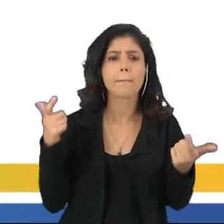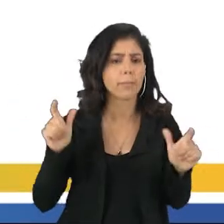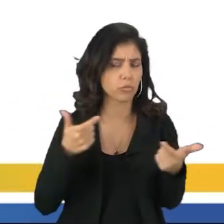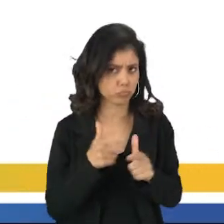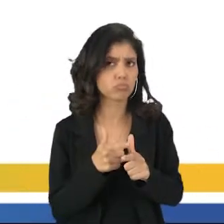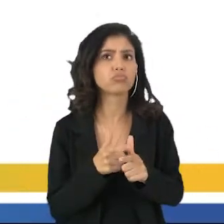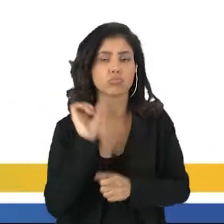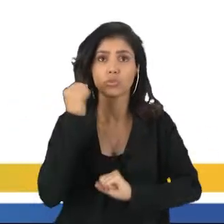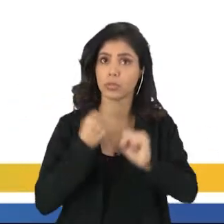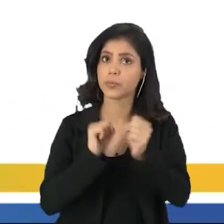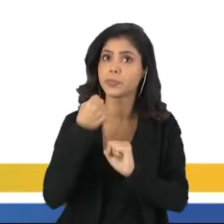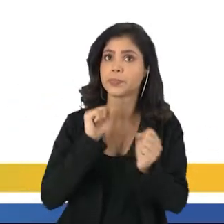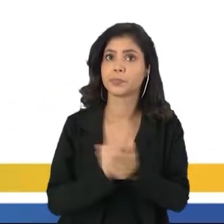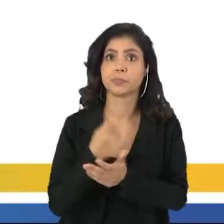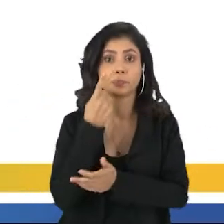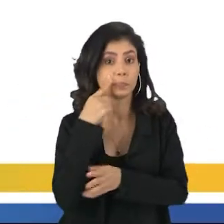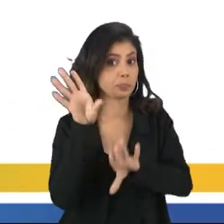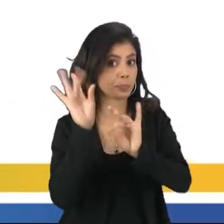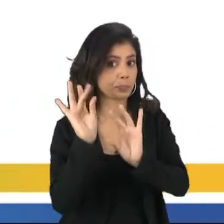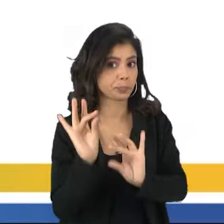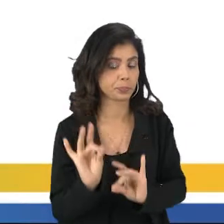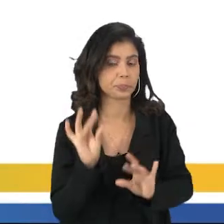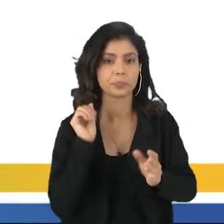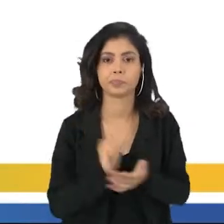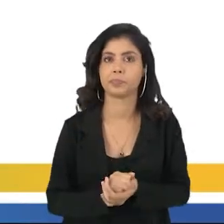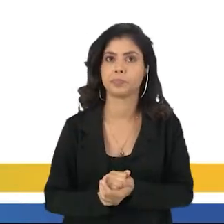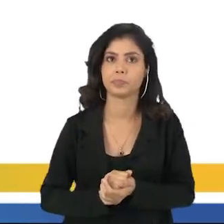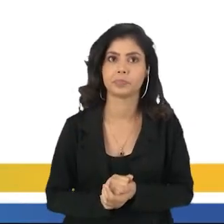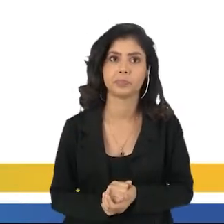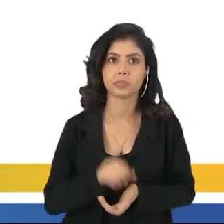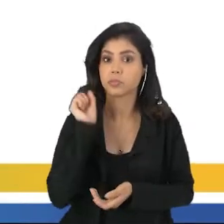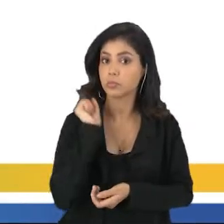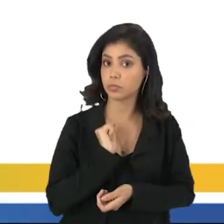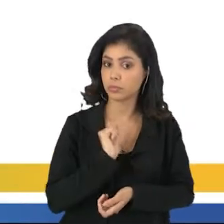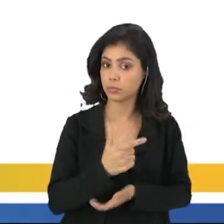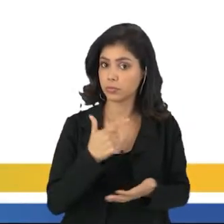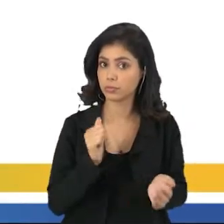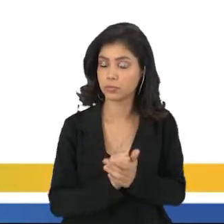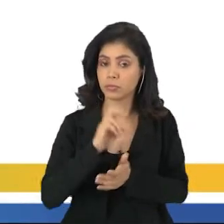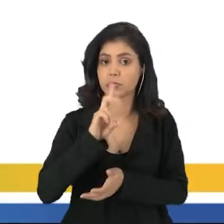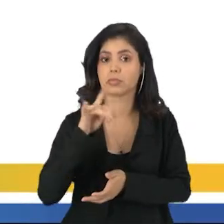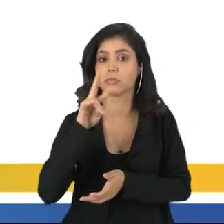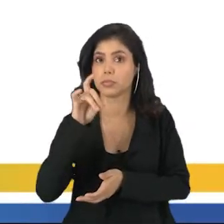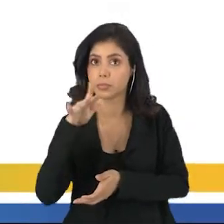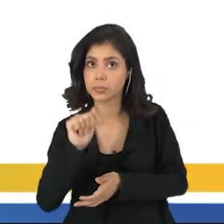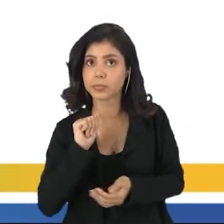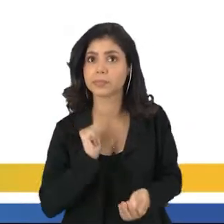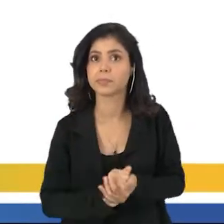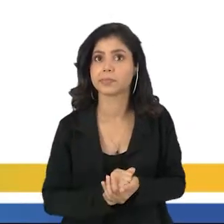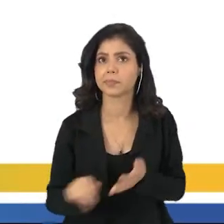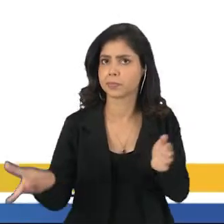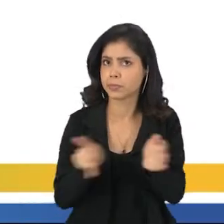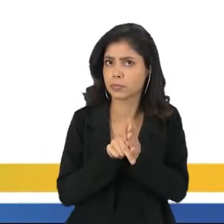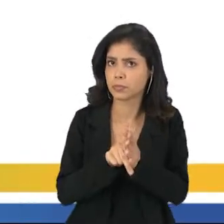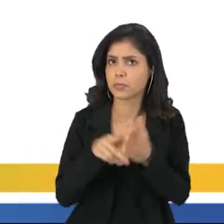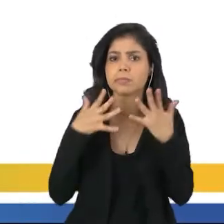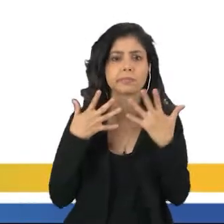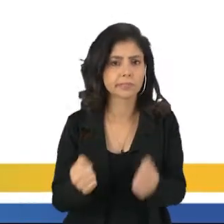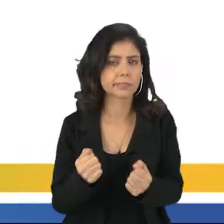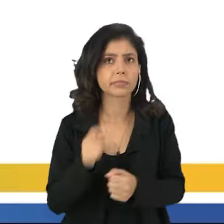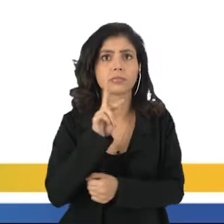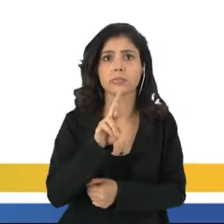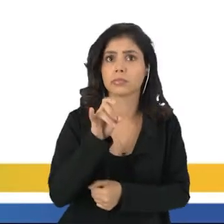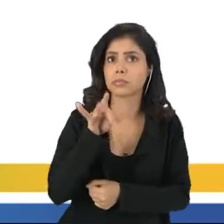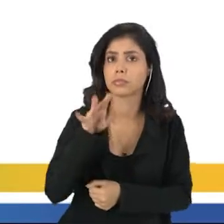menos industrializada. Veja esse detalhe, menos industrializada do que esse grupo dos ocidentais, predominando países que